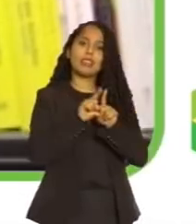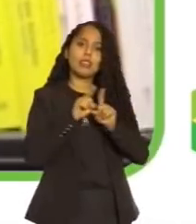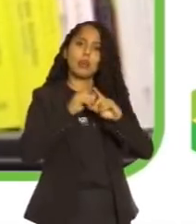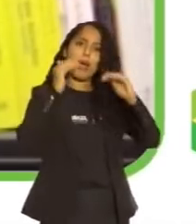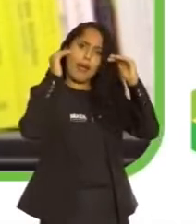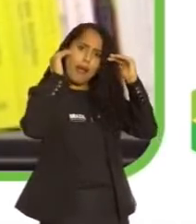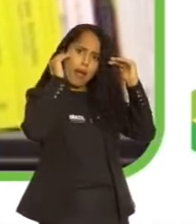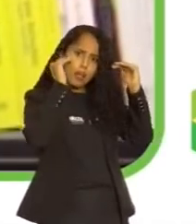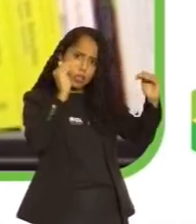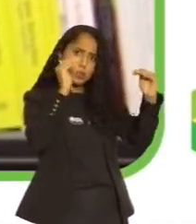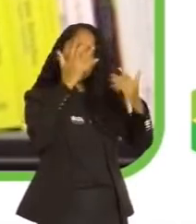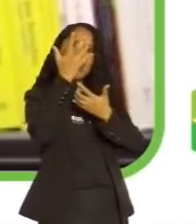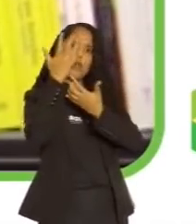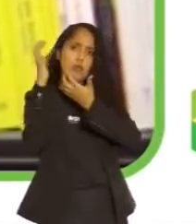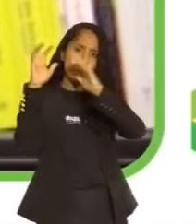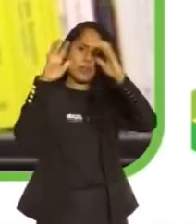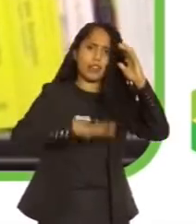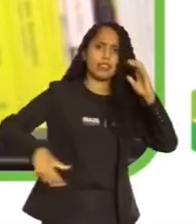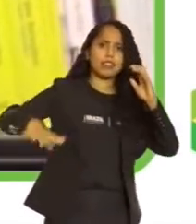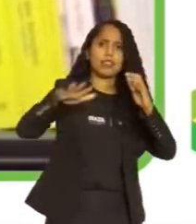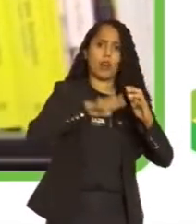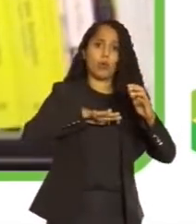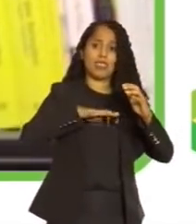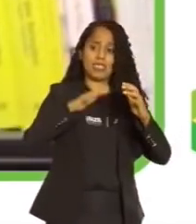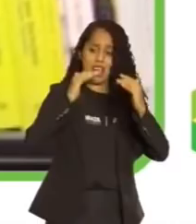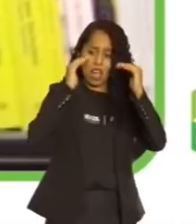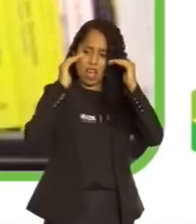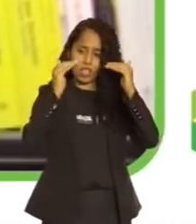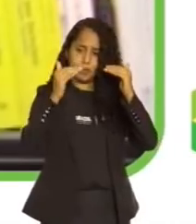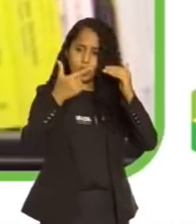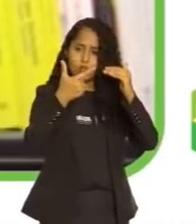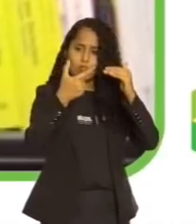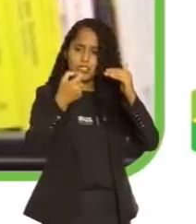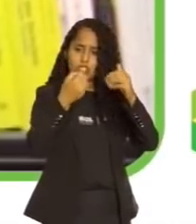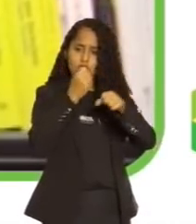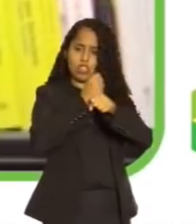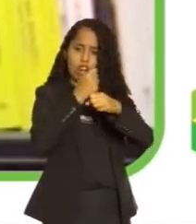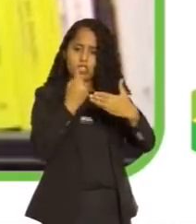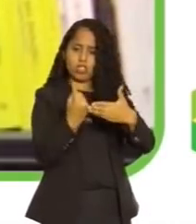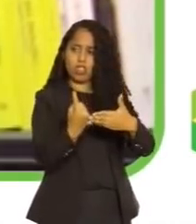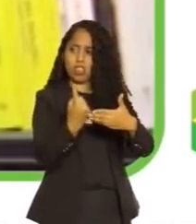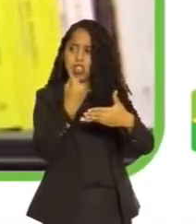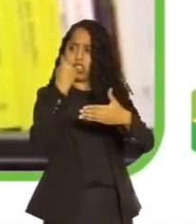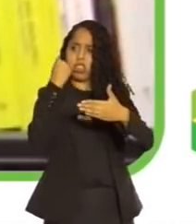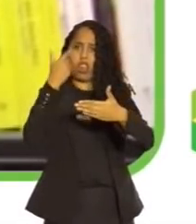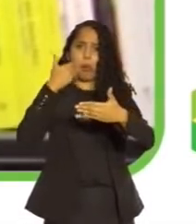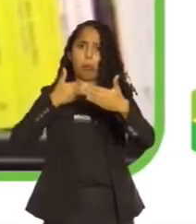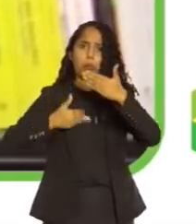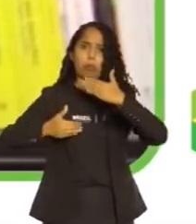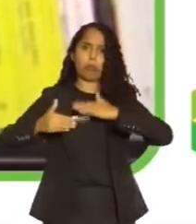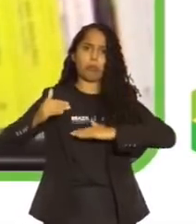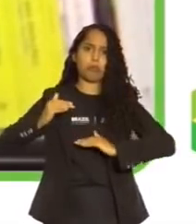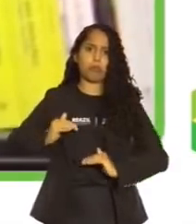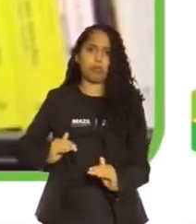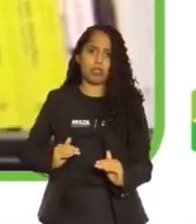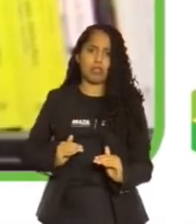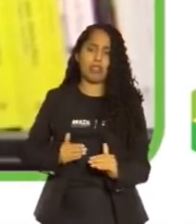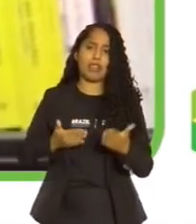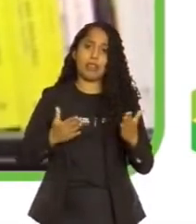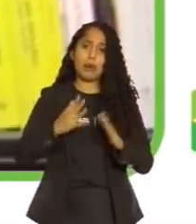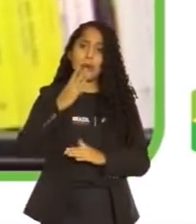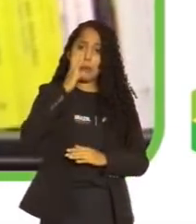Brasil conseguiu andar 20 anos para trás no respeito ambiental. Hoje o Brasil também é um exemplo negativo